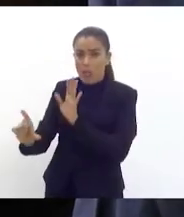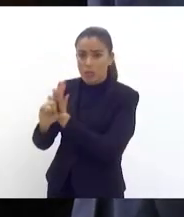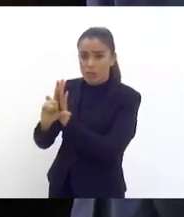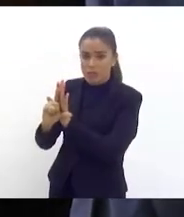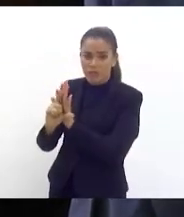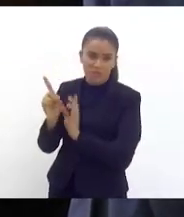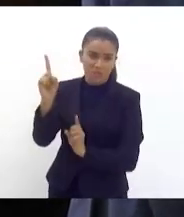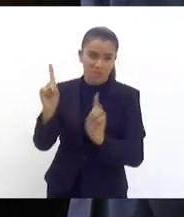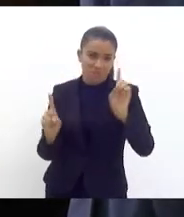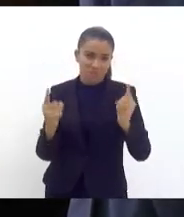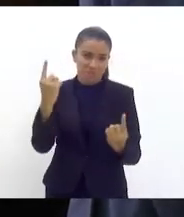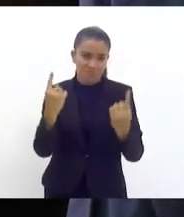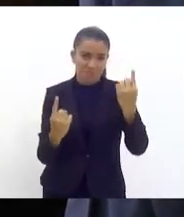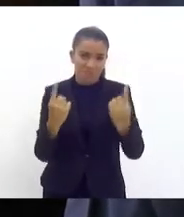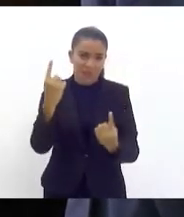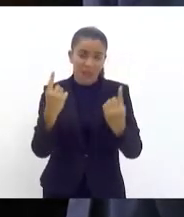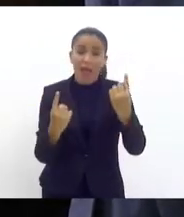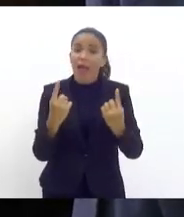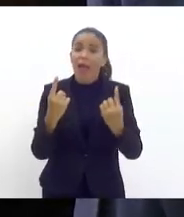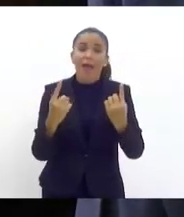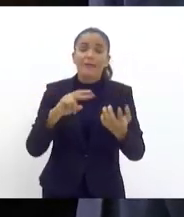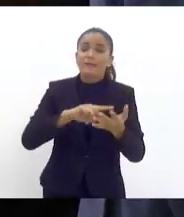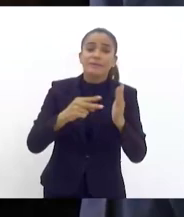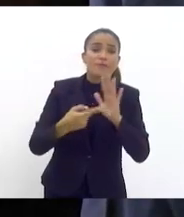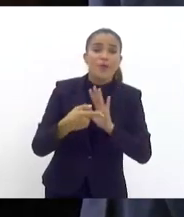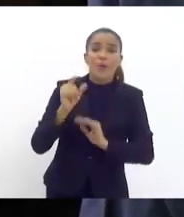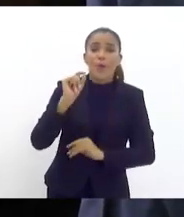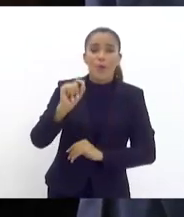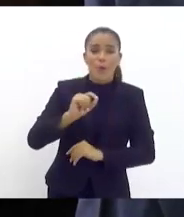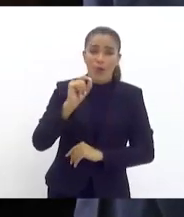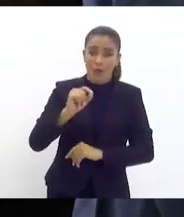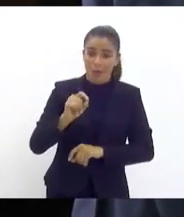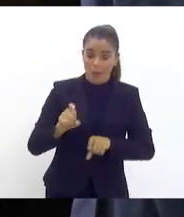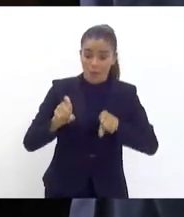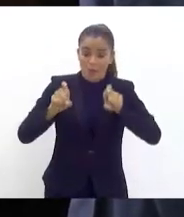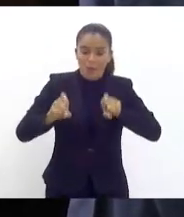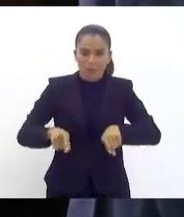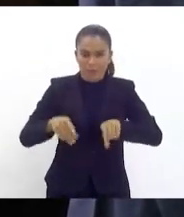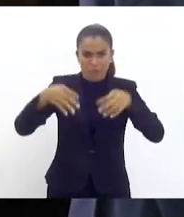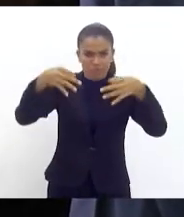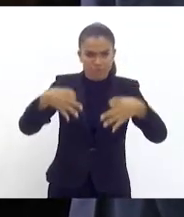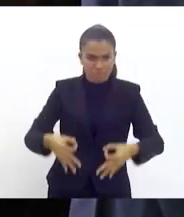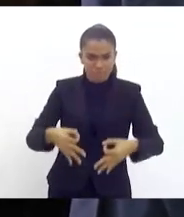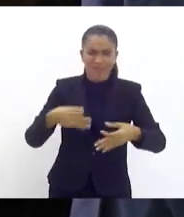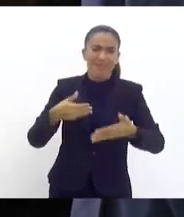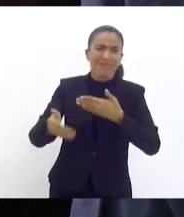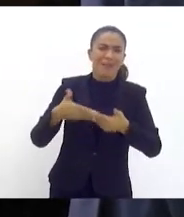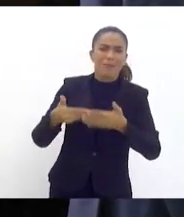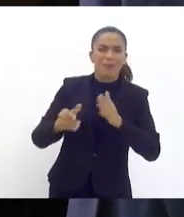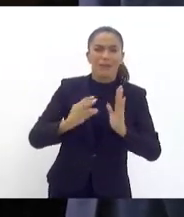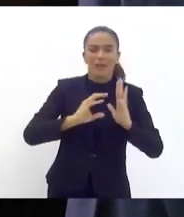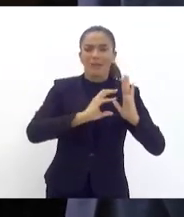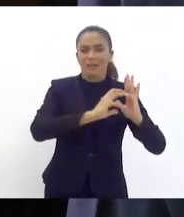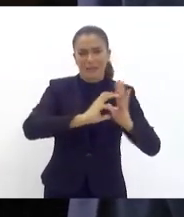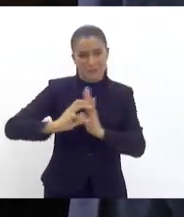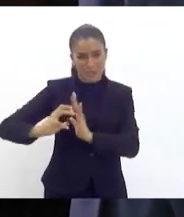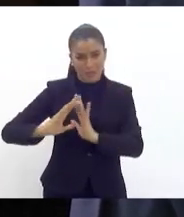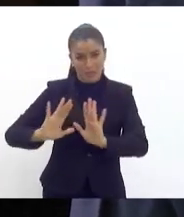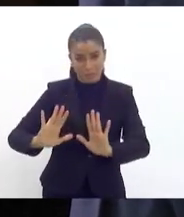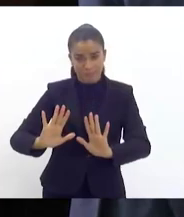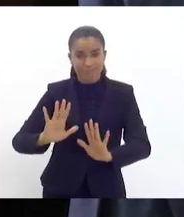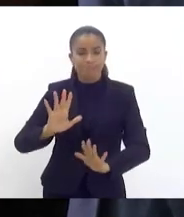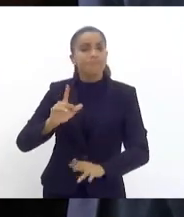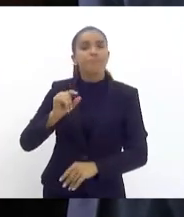legislativa, ela é prerrogativa de um mandato parlamentar legítimo, independente da bandeira ideológica, para o parlamentar marcar